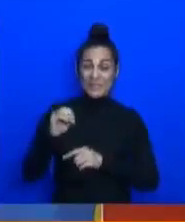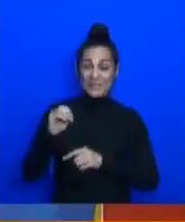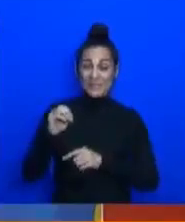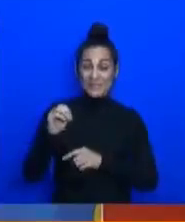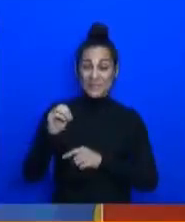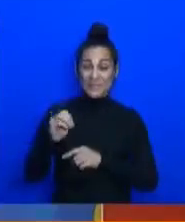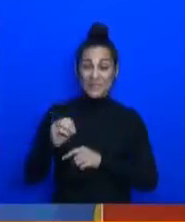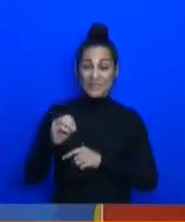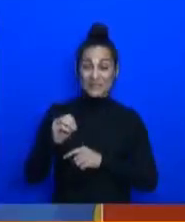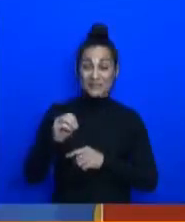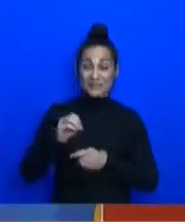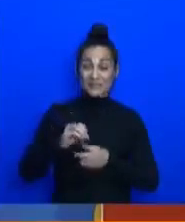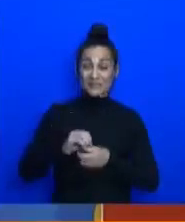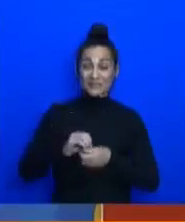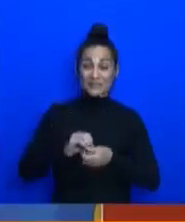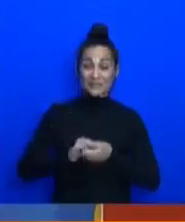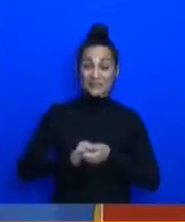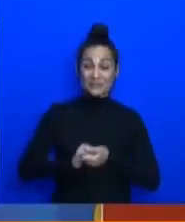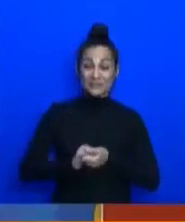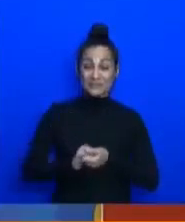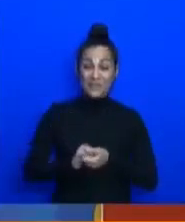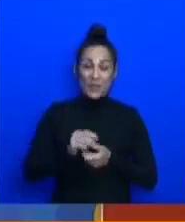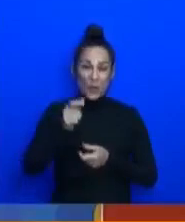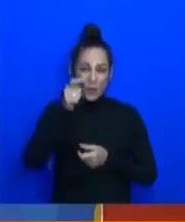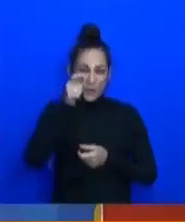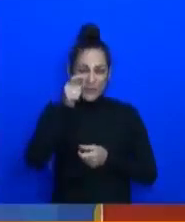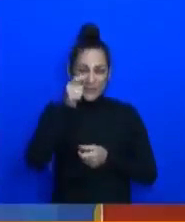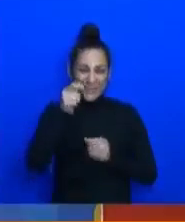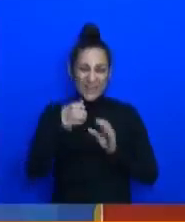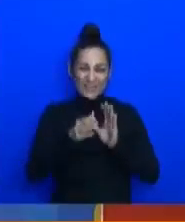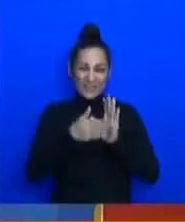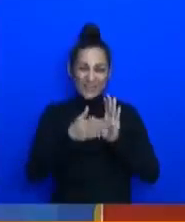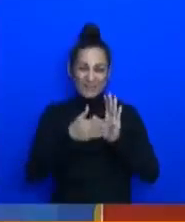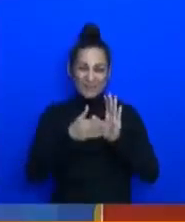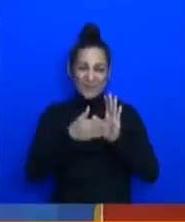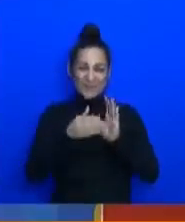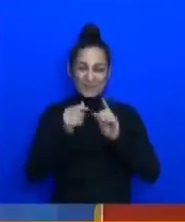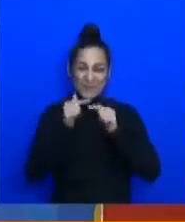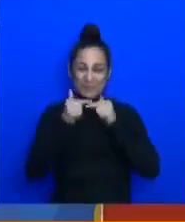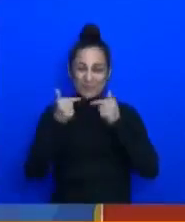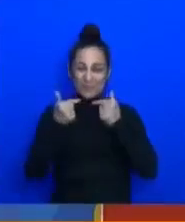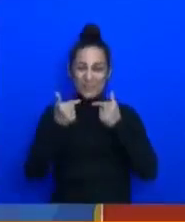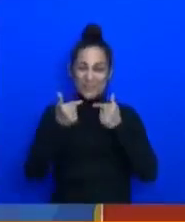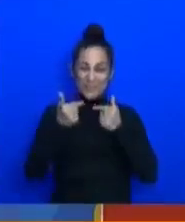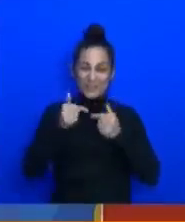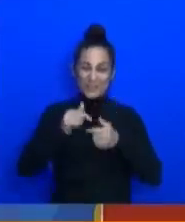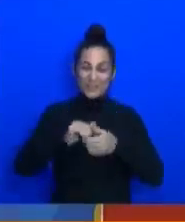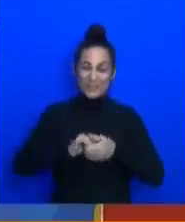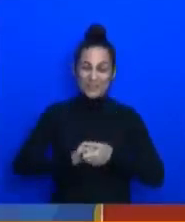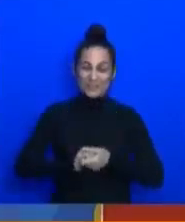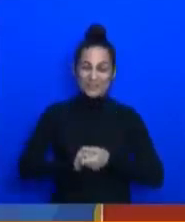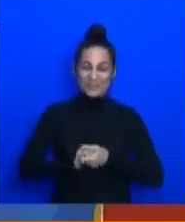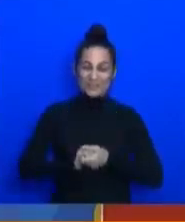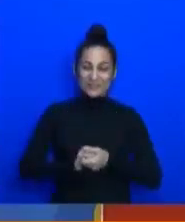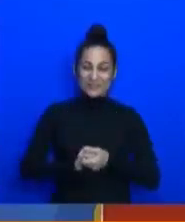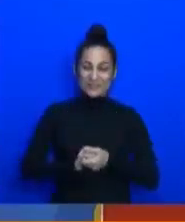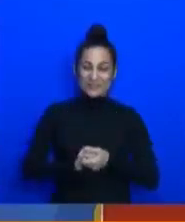00. Branca, 00. Fique de olho na sua aposta e boa sorte.